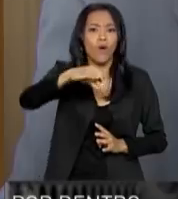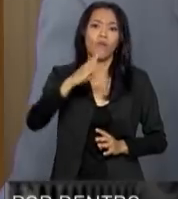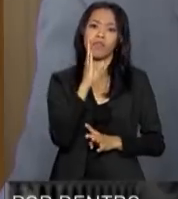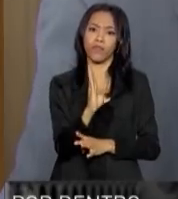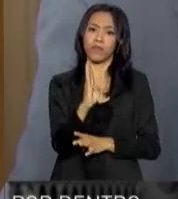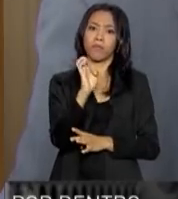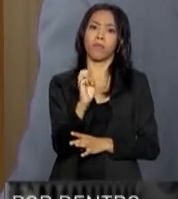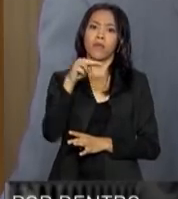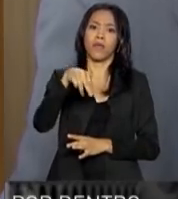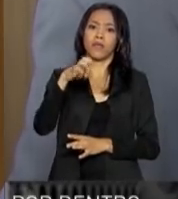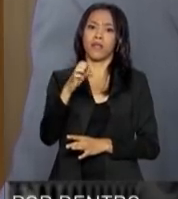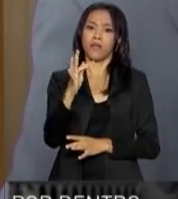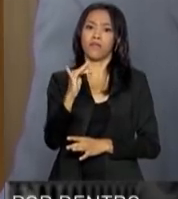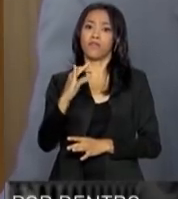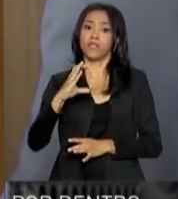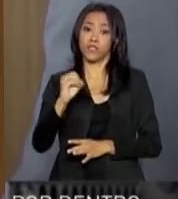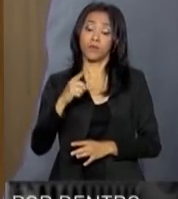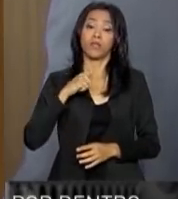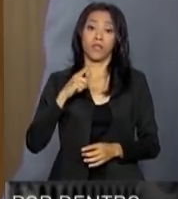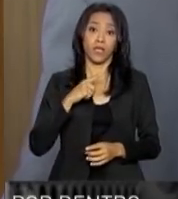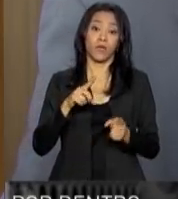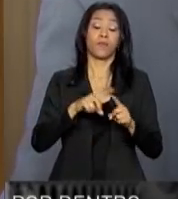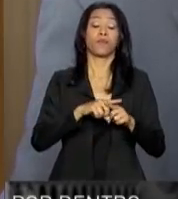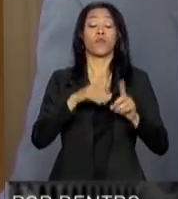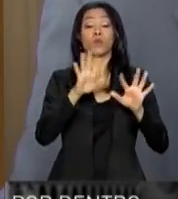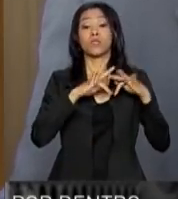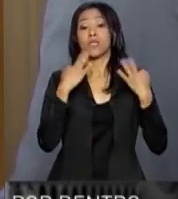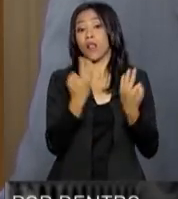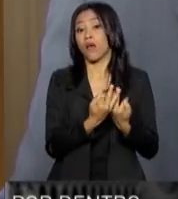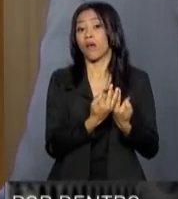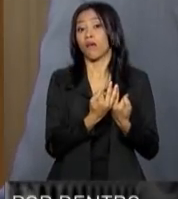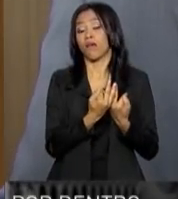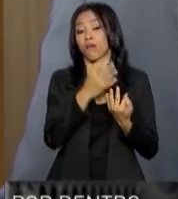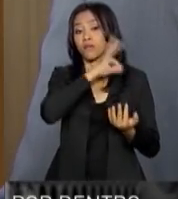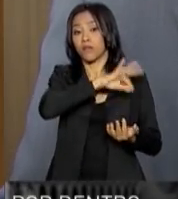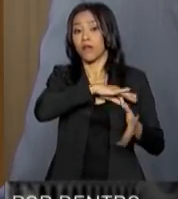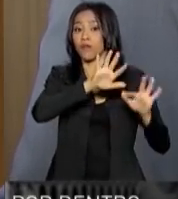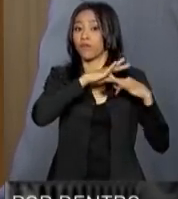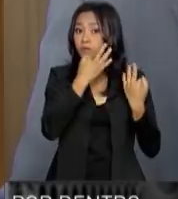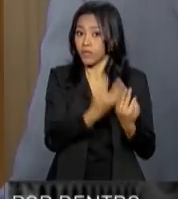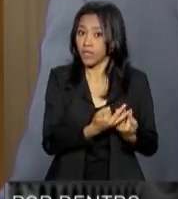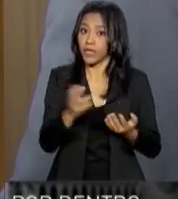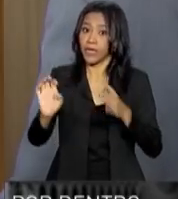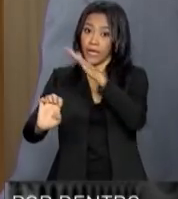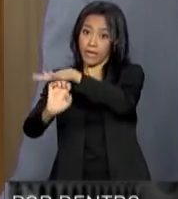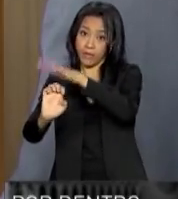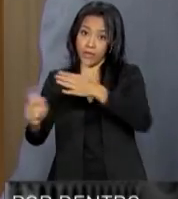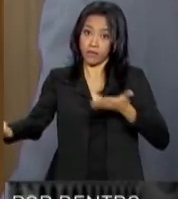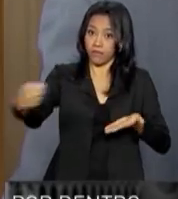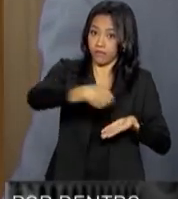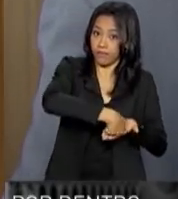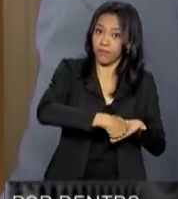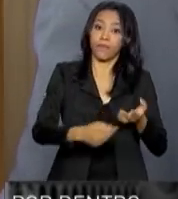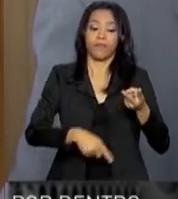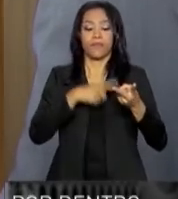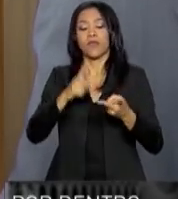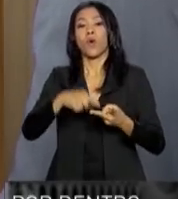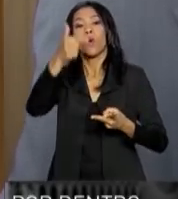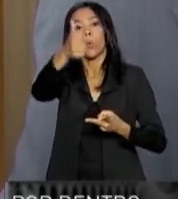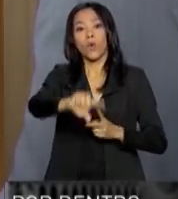o pagamento do salário família que a compensação a empresa paga depois ela compensa junto à previdência a benefício de seguro defeso pra